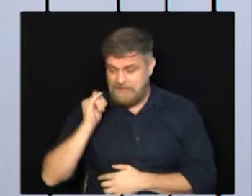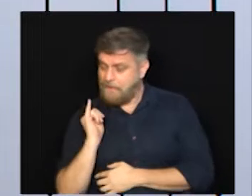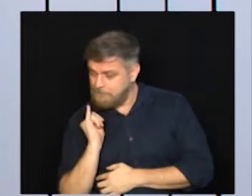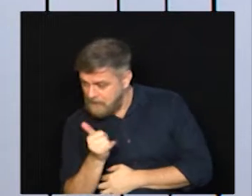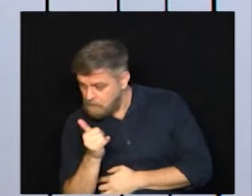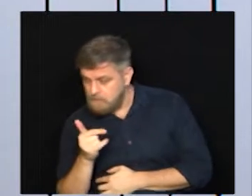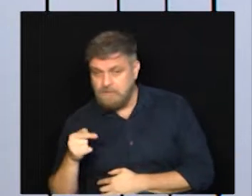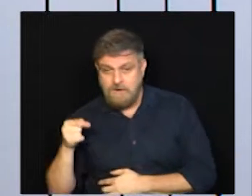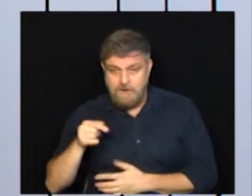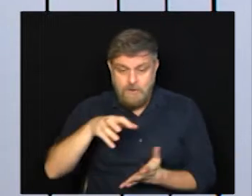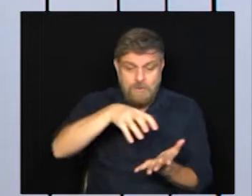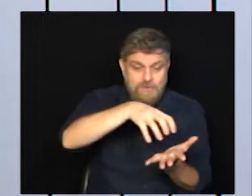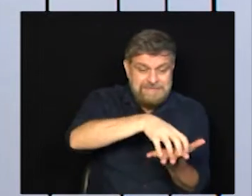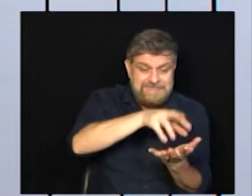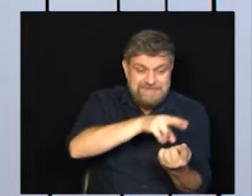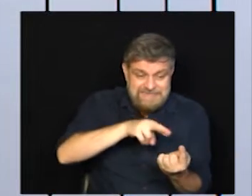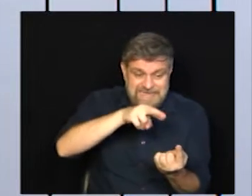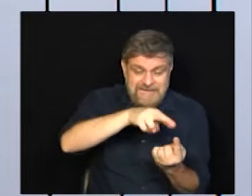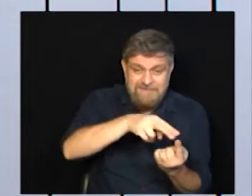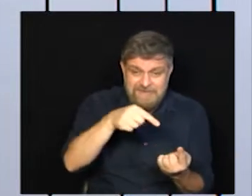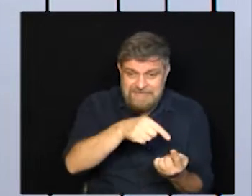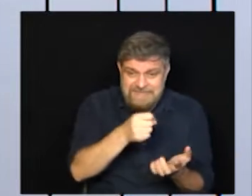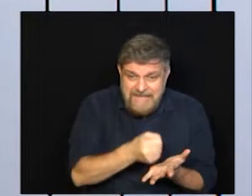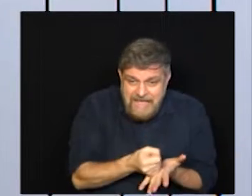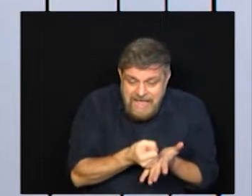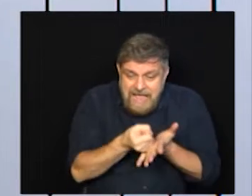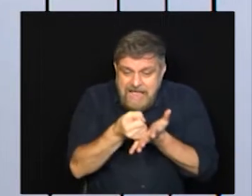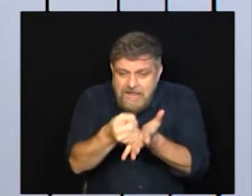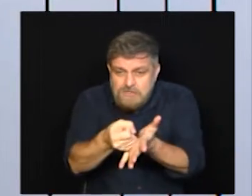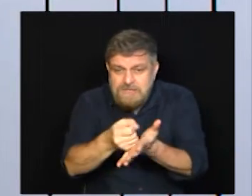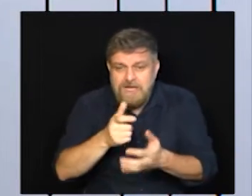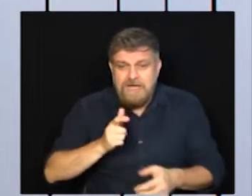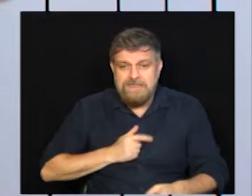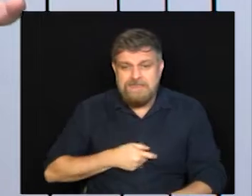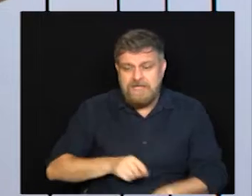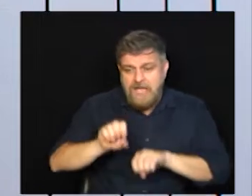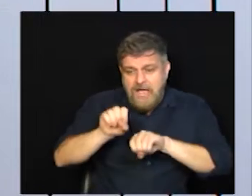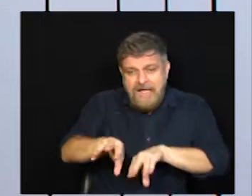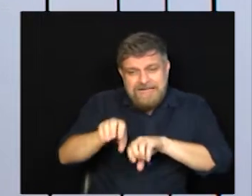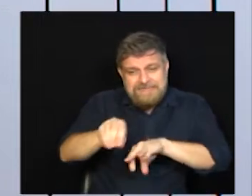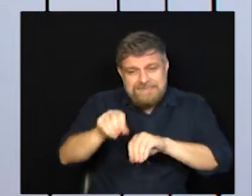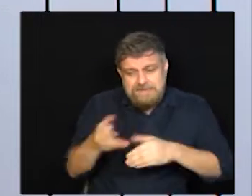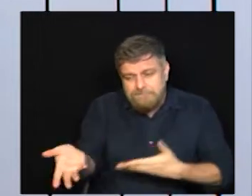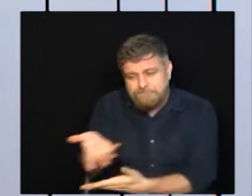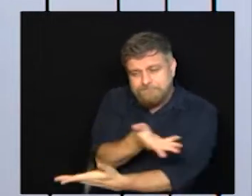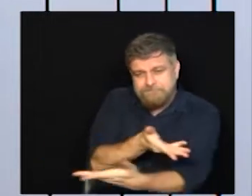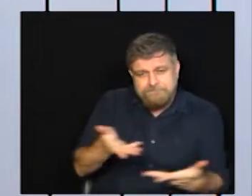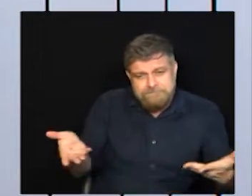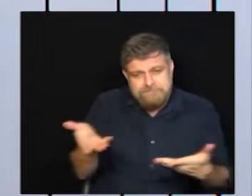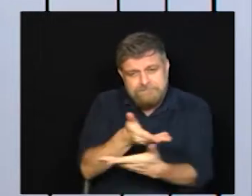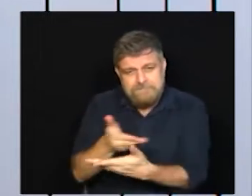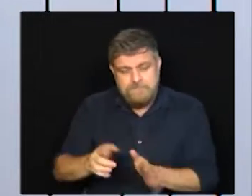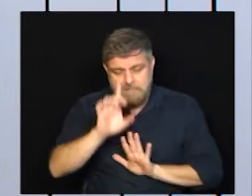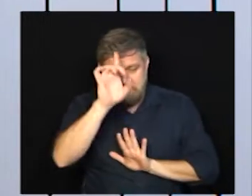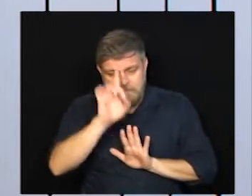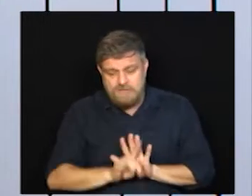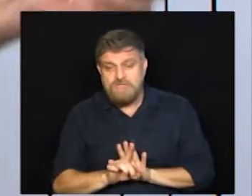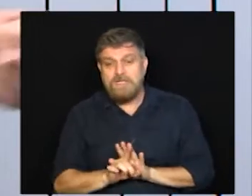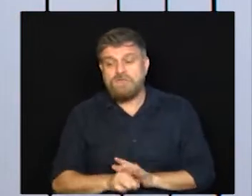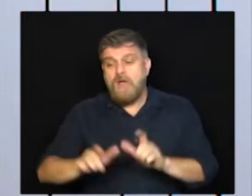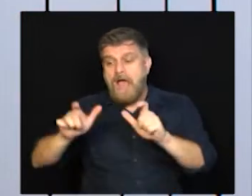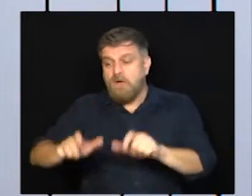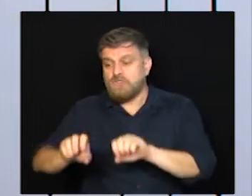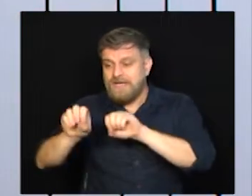é ajudar numa formação que seja transversal, para que os direitos na educação,